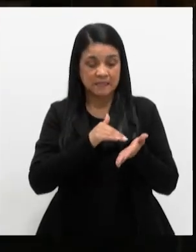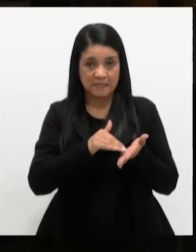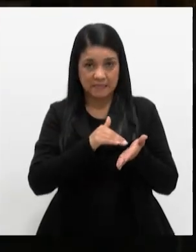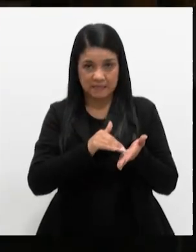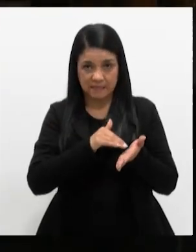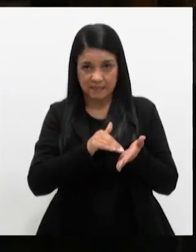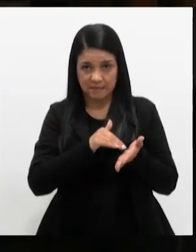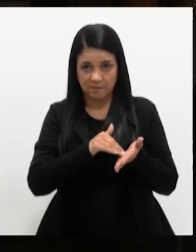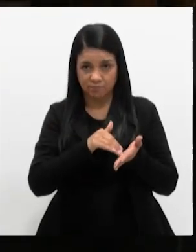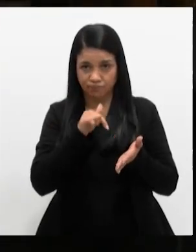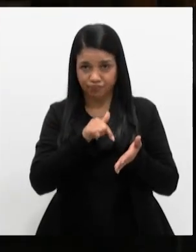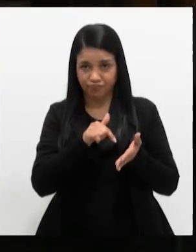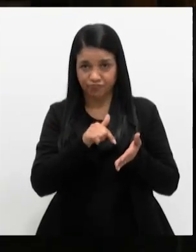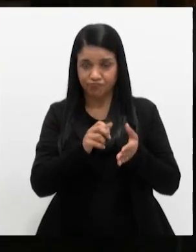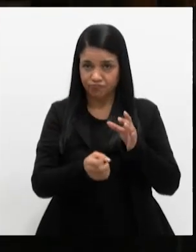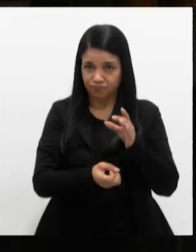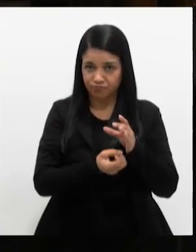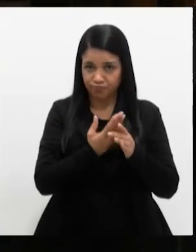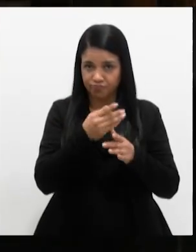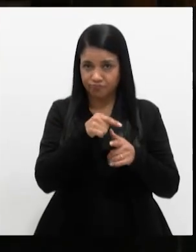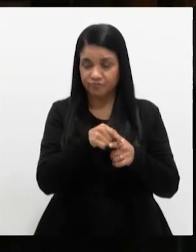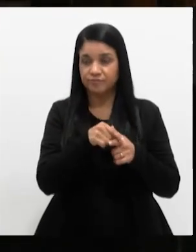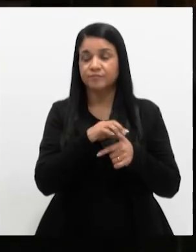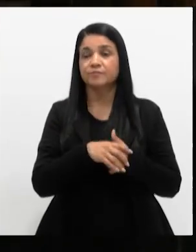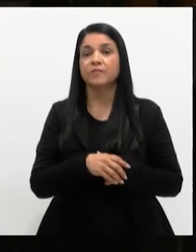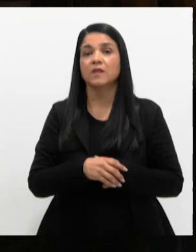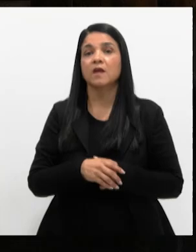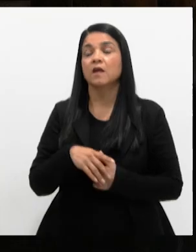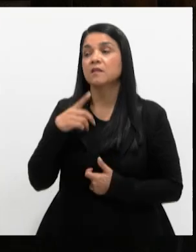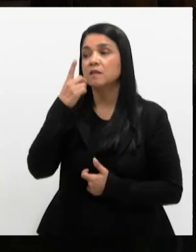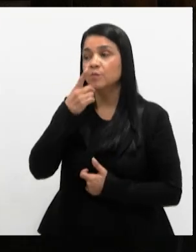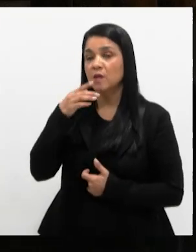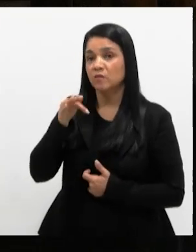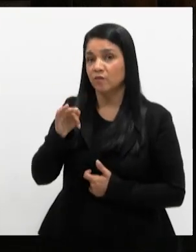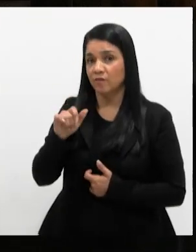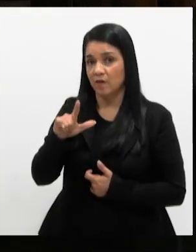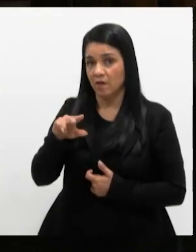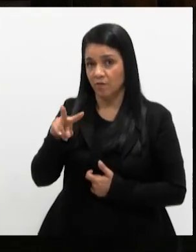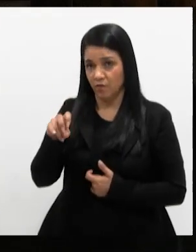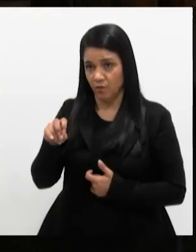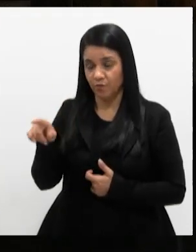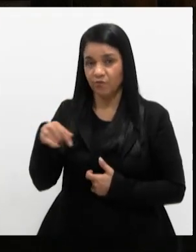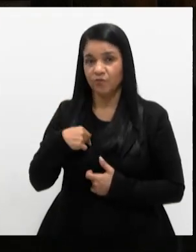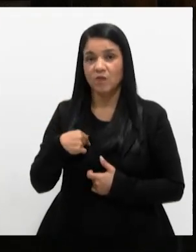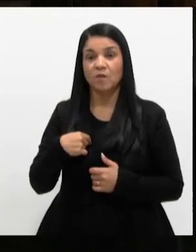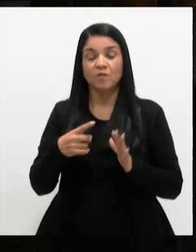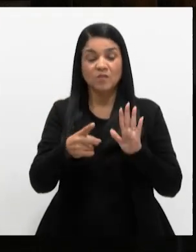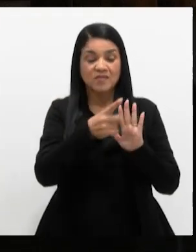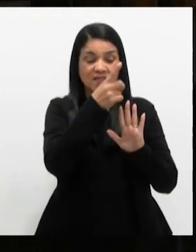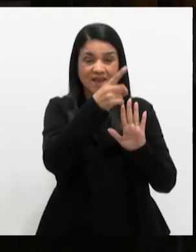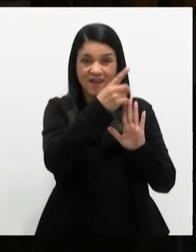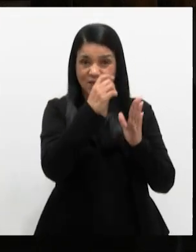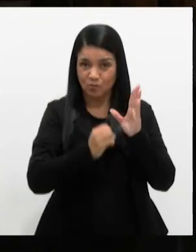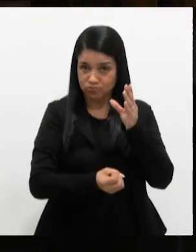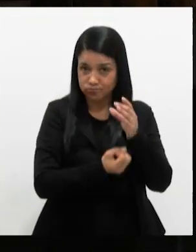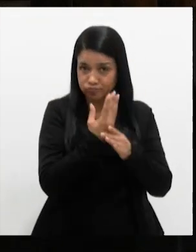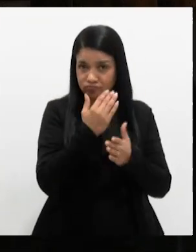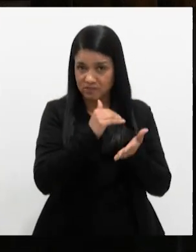deputado Flávio Serafini, ela foi criada pelo decreto